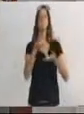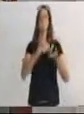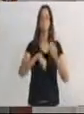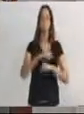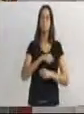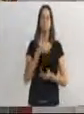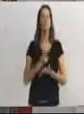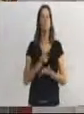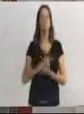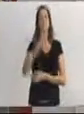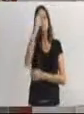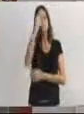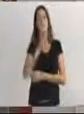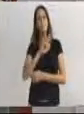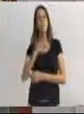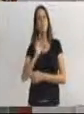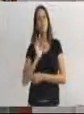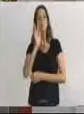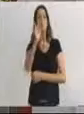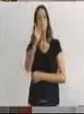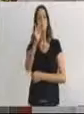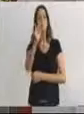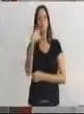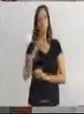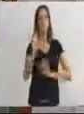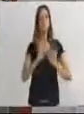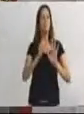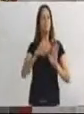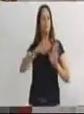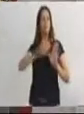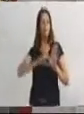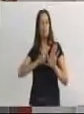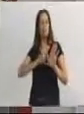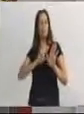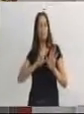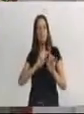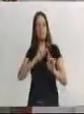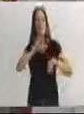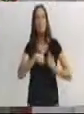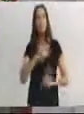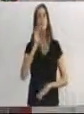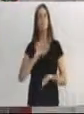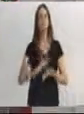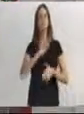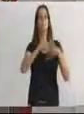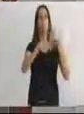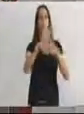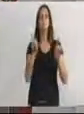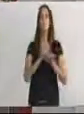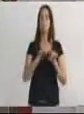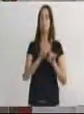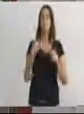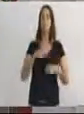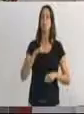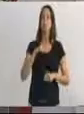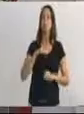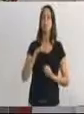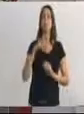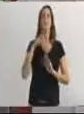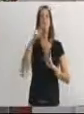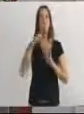frente para o futuro temos de organizá-la temos que traçar políticas públicas vereador fábio fiedler que organiza e pps a cidade do